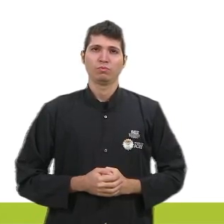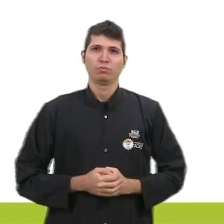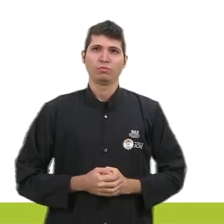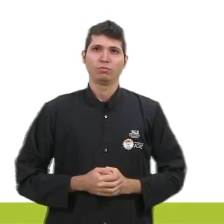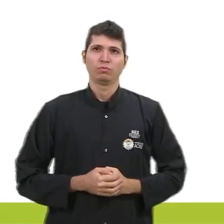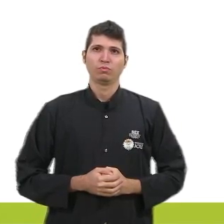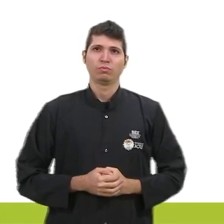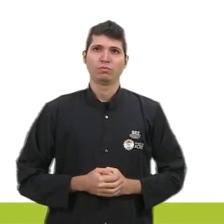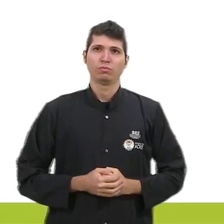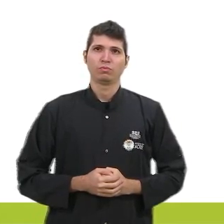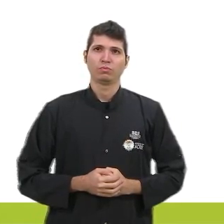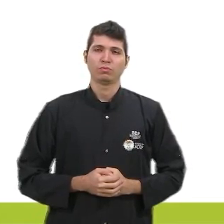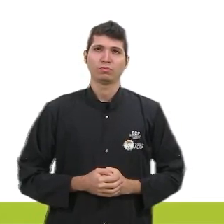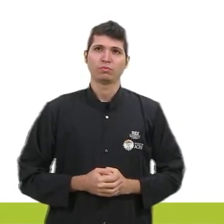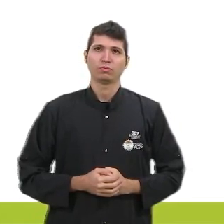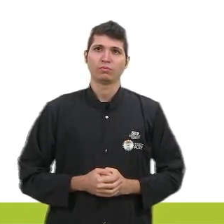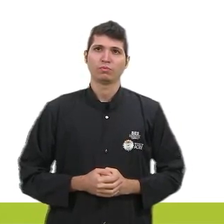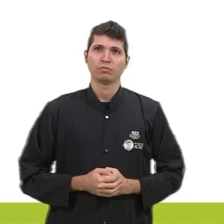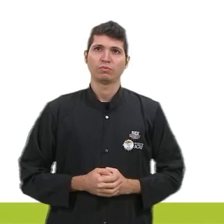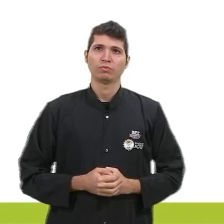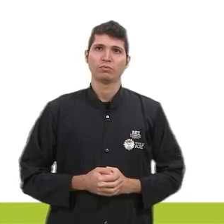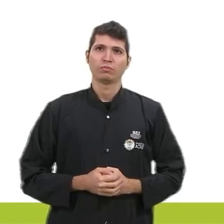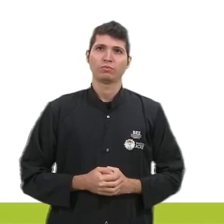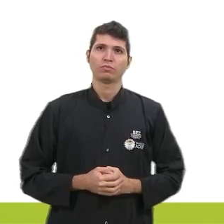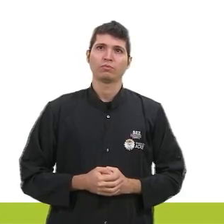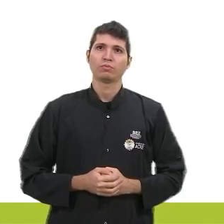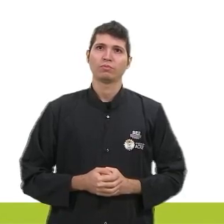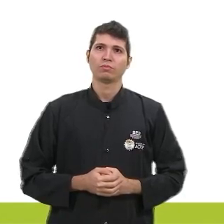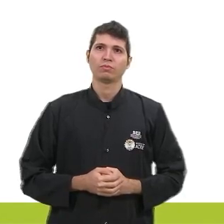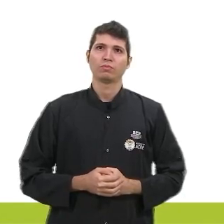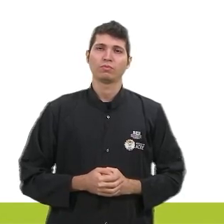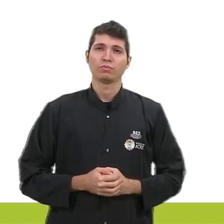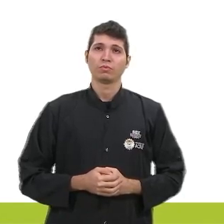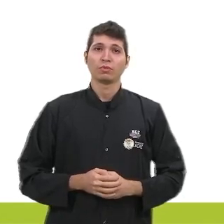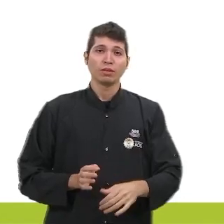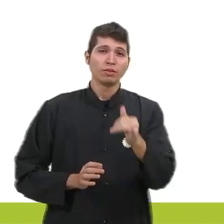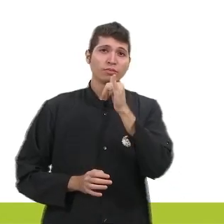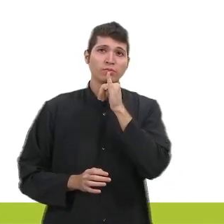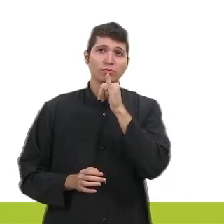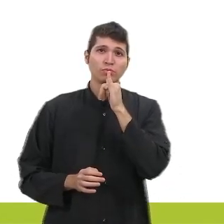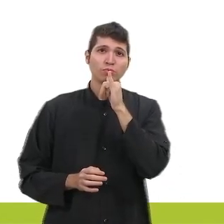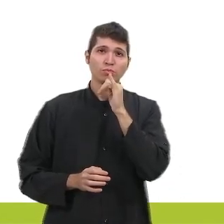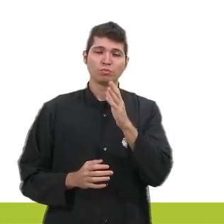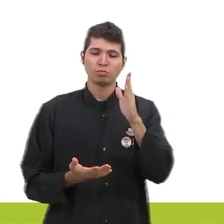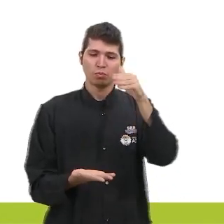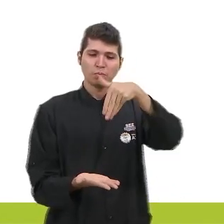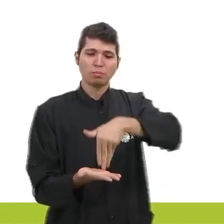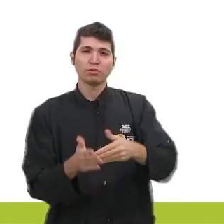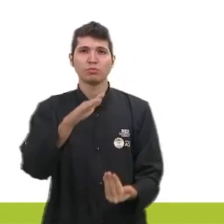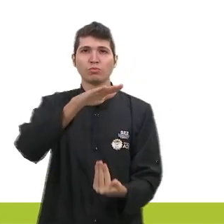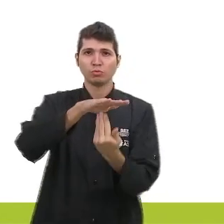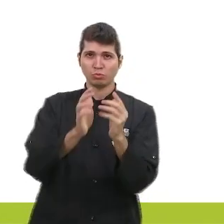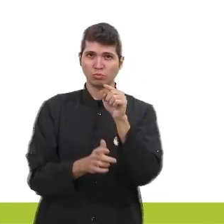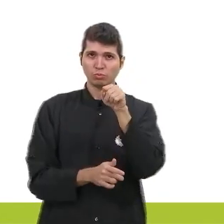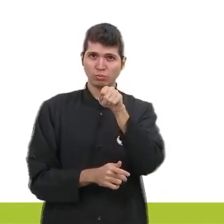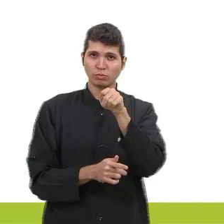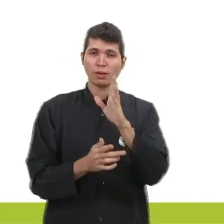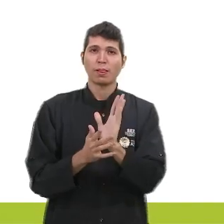o ponto de máximo, tá? Pessoal, como é que eu consigo definir isso? Eu vou colocar aqui, ó, os exemplos de ponto de máximo e ponto de mínimo. Na